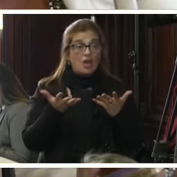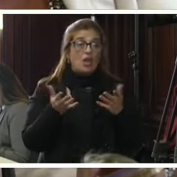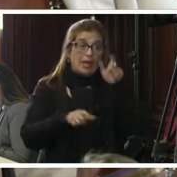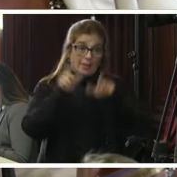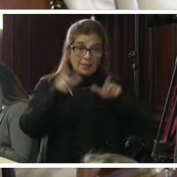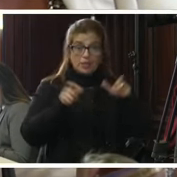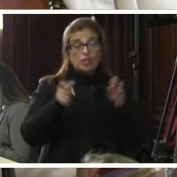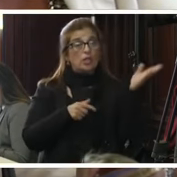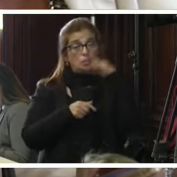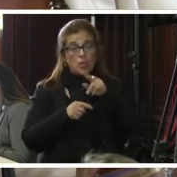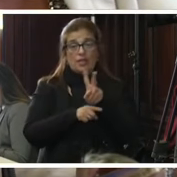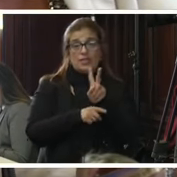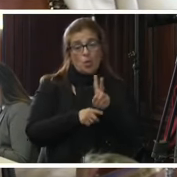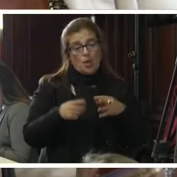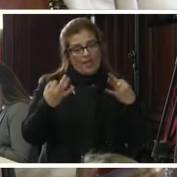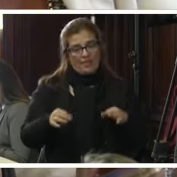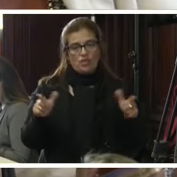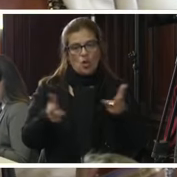forças de segurança.